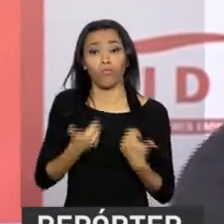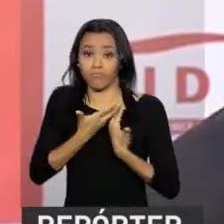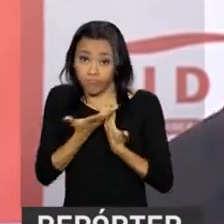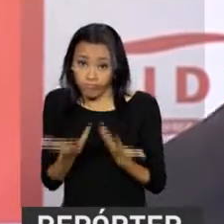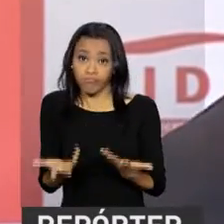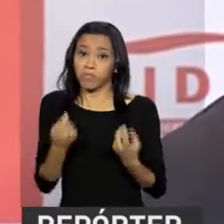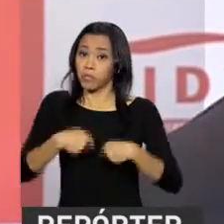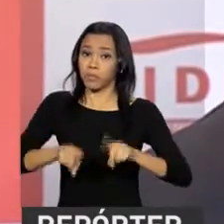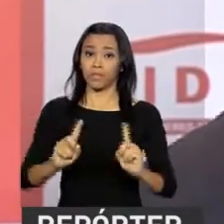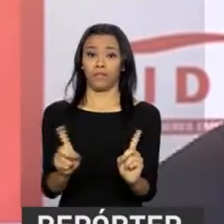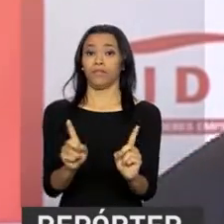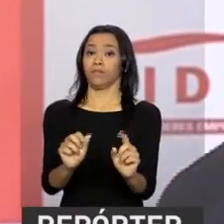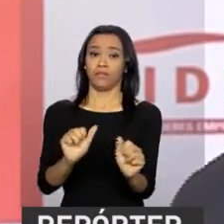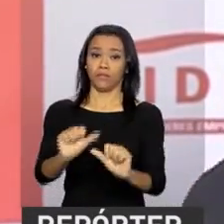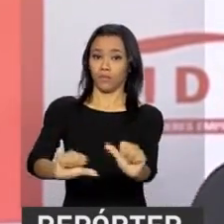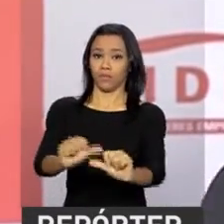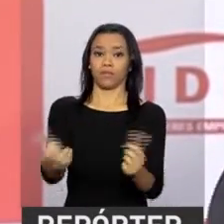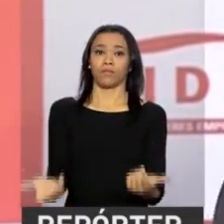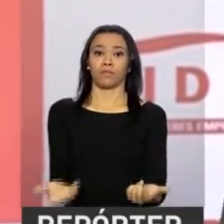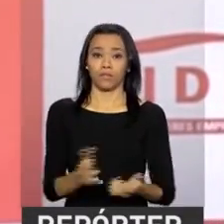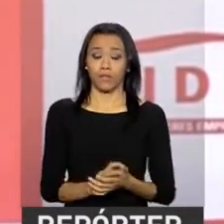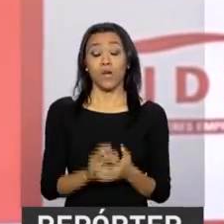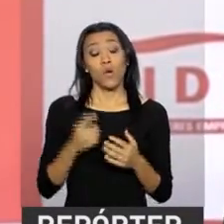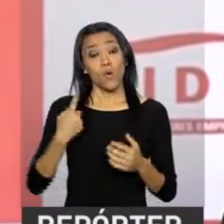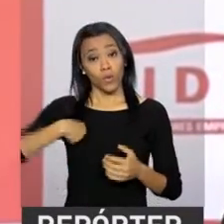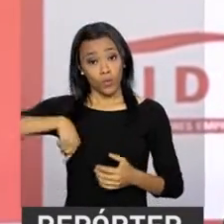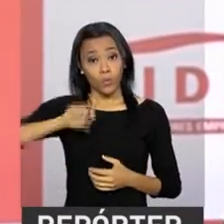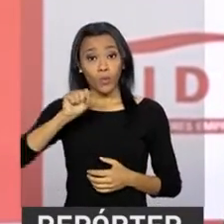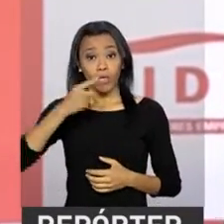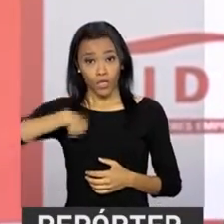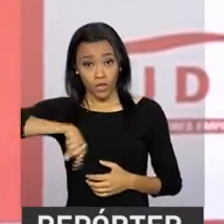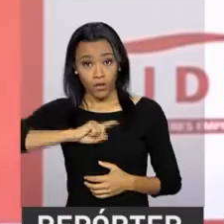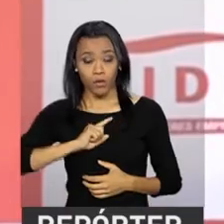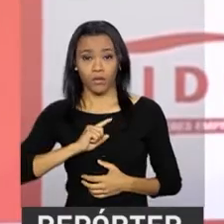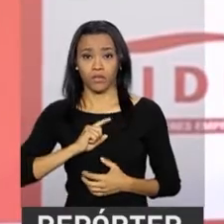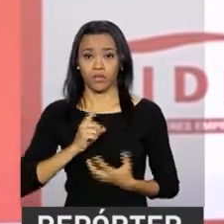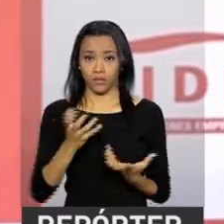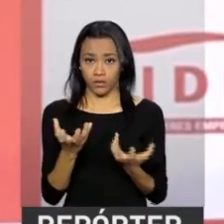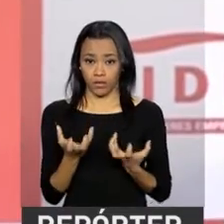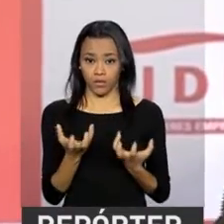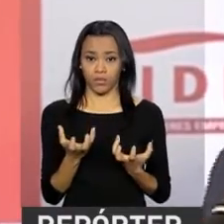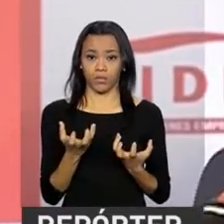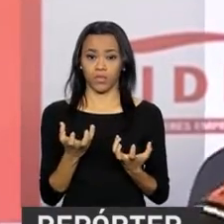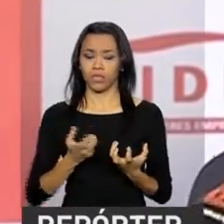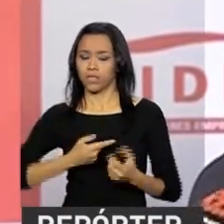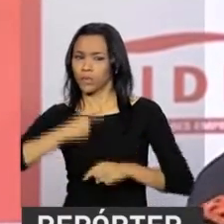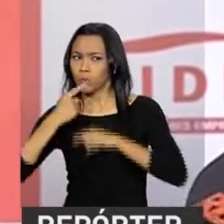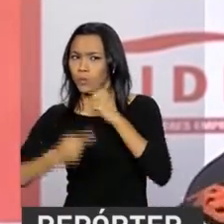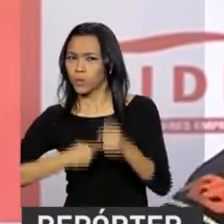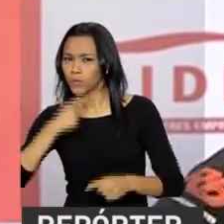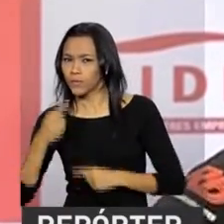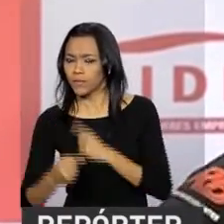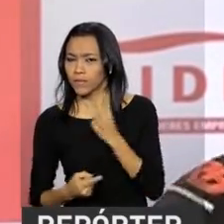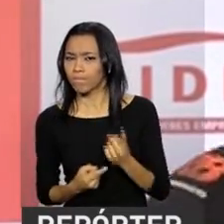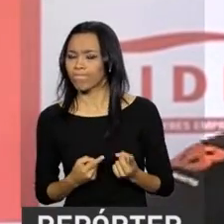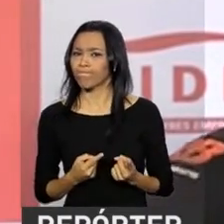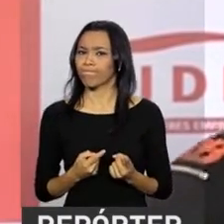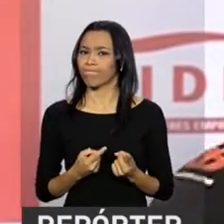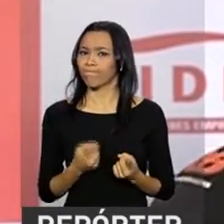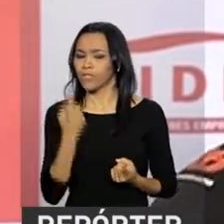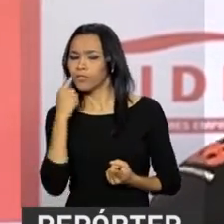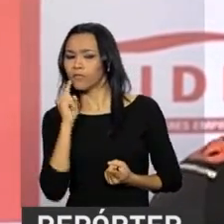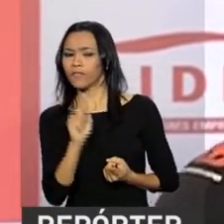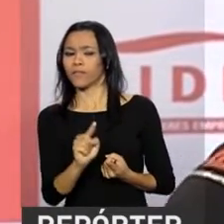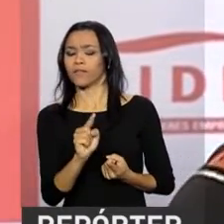mostra como é que o sistema é sustentável. O que a gente, na dúvida, é aquilo que eu falei ali. Na dúvida, a gente olha a